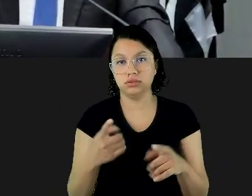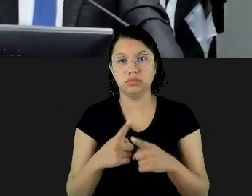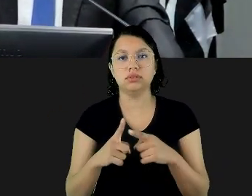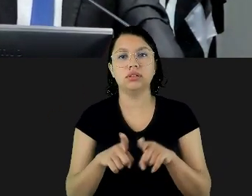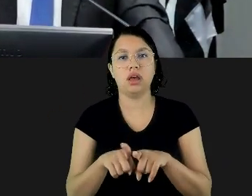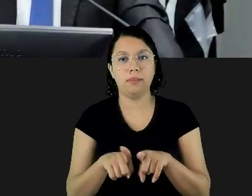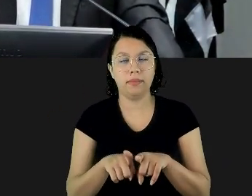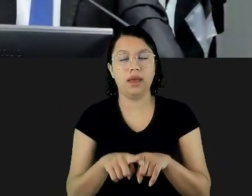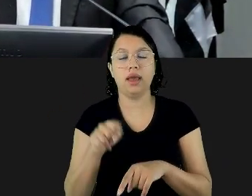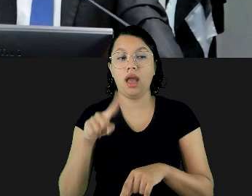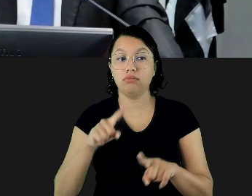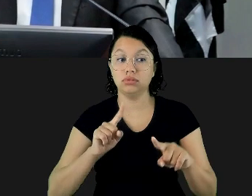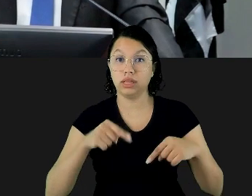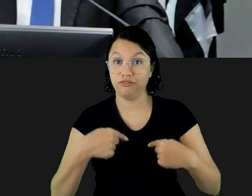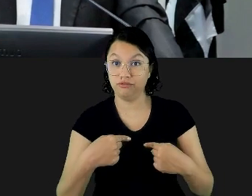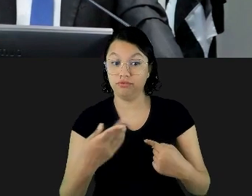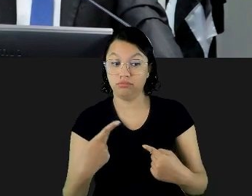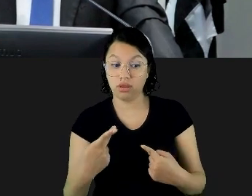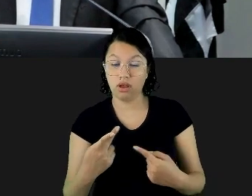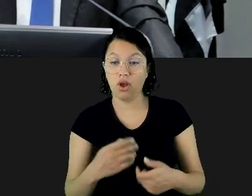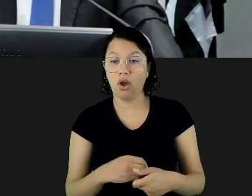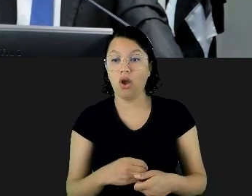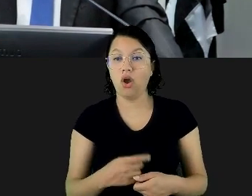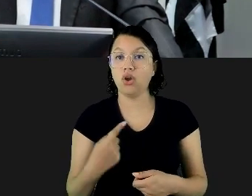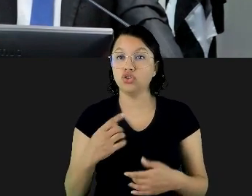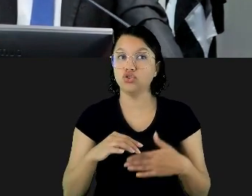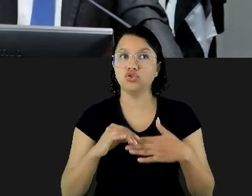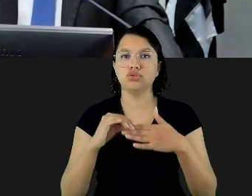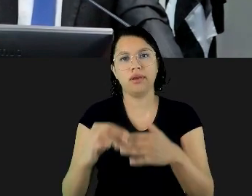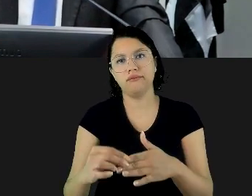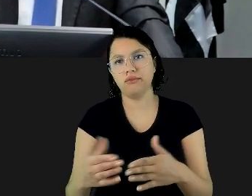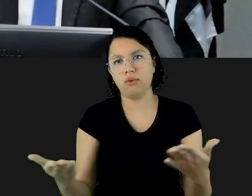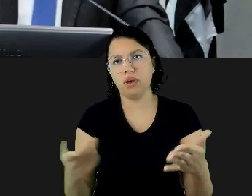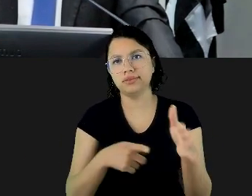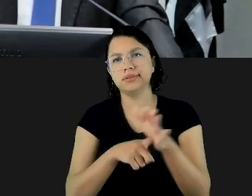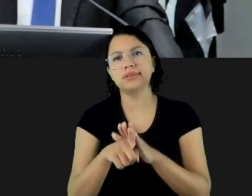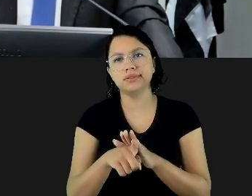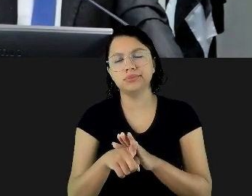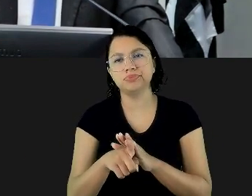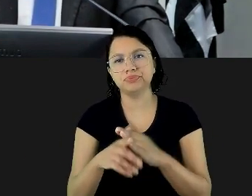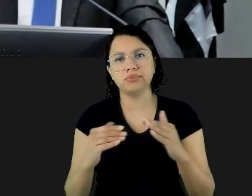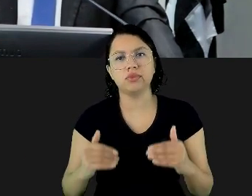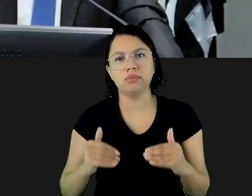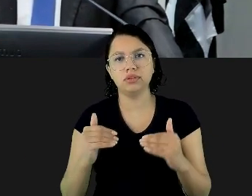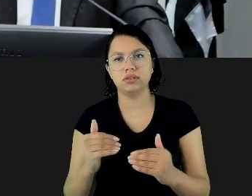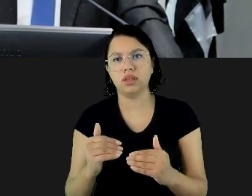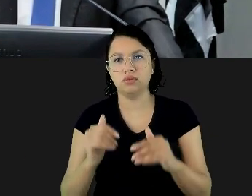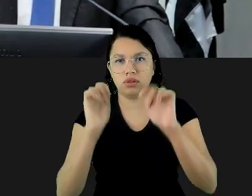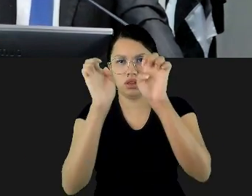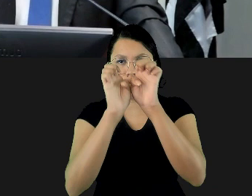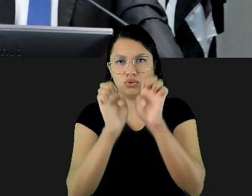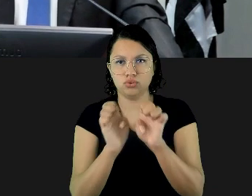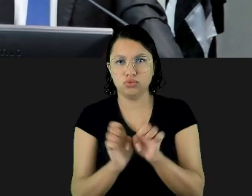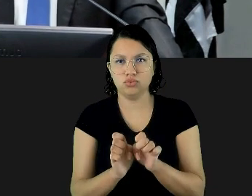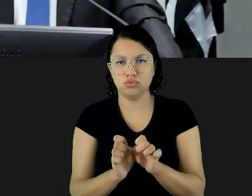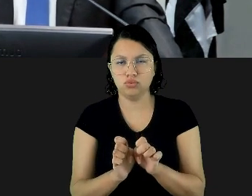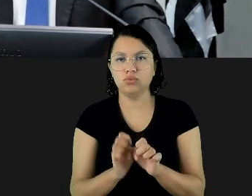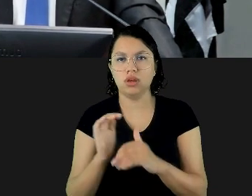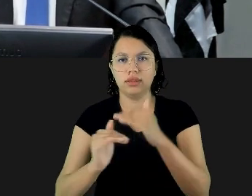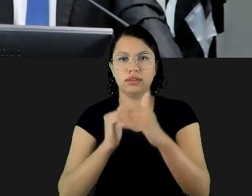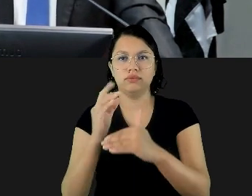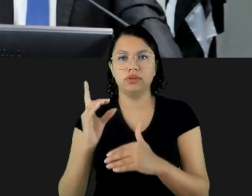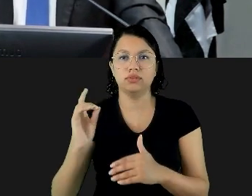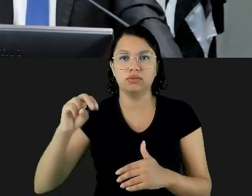gente. A gente já levou essa questão para o Ministério da Infraestrutura, através do DENIT, que